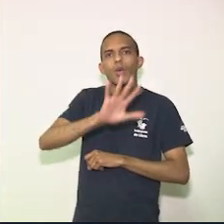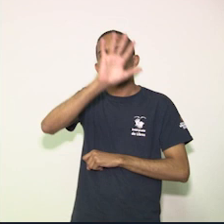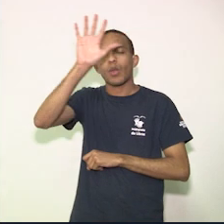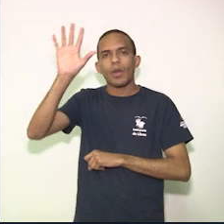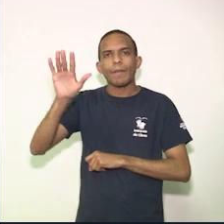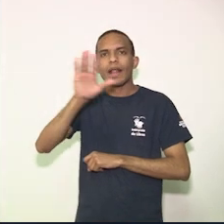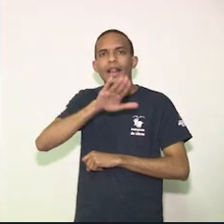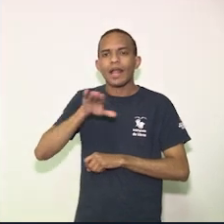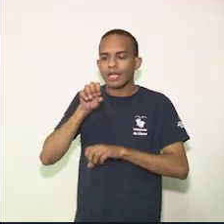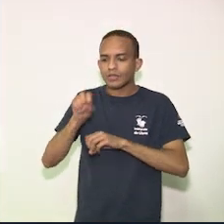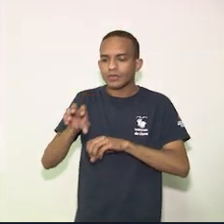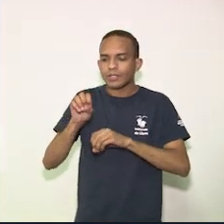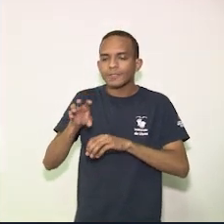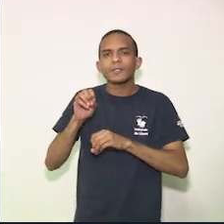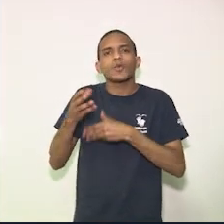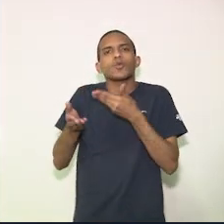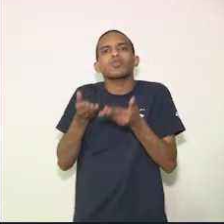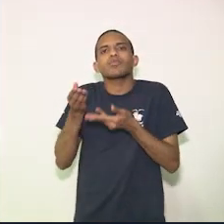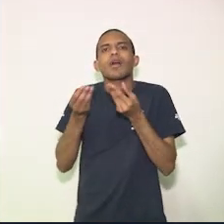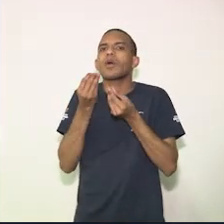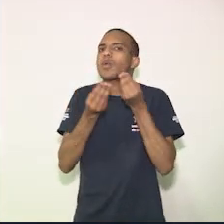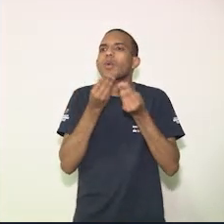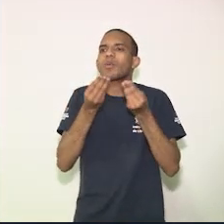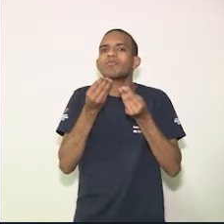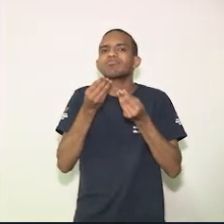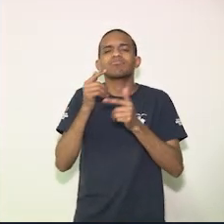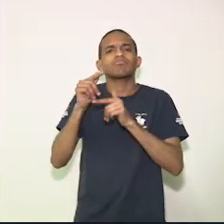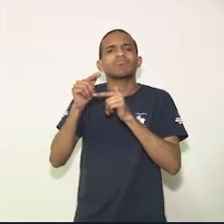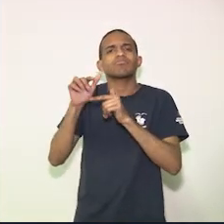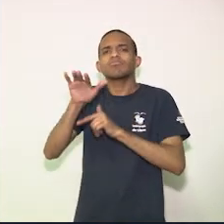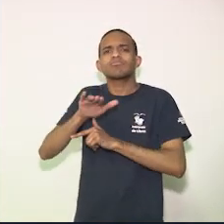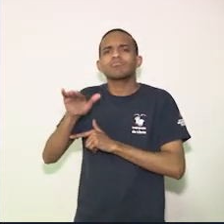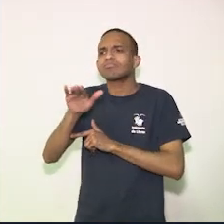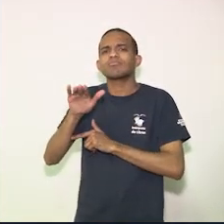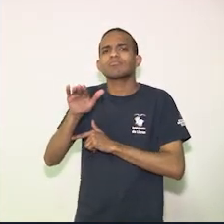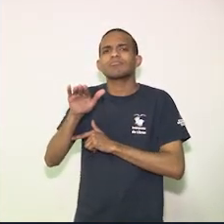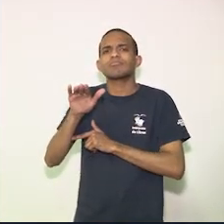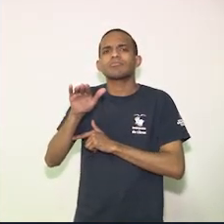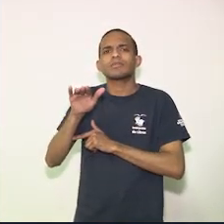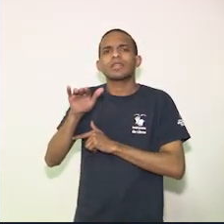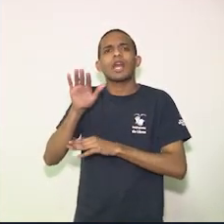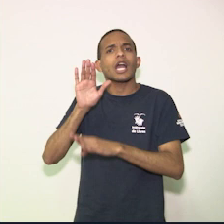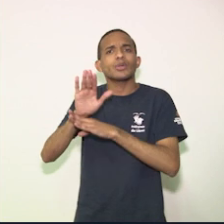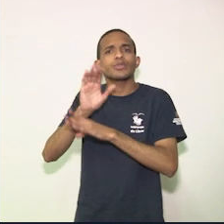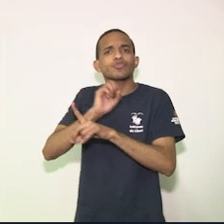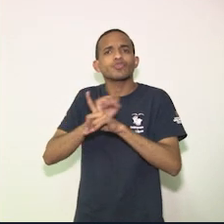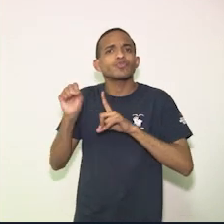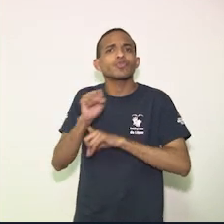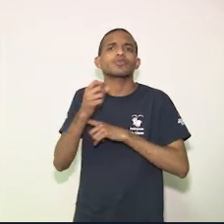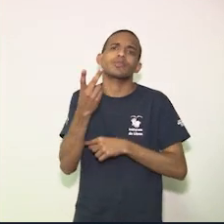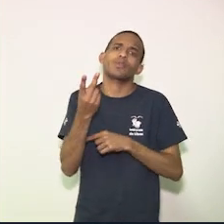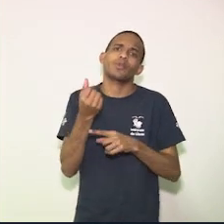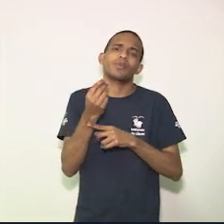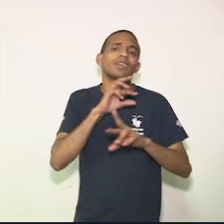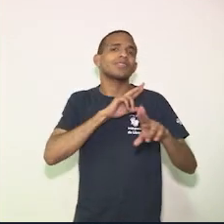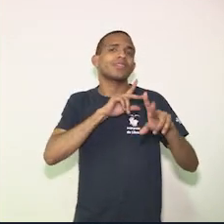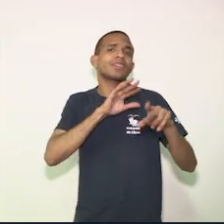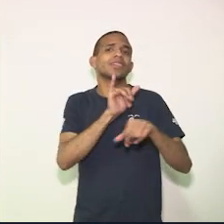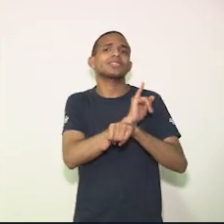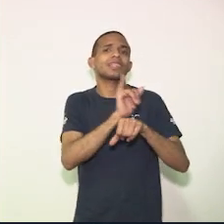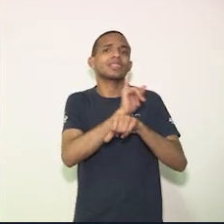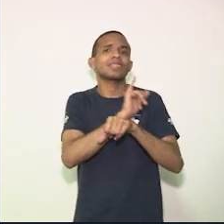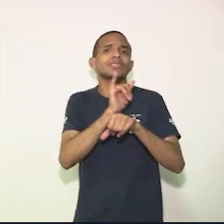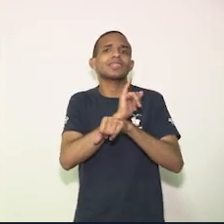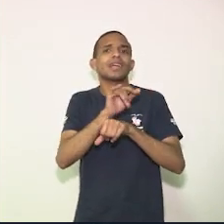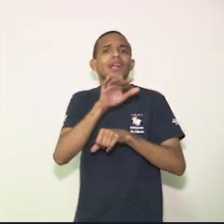a educação foi tratada como uma atividade socioeconômica, diferente da estratégia